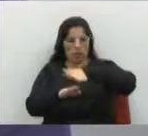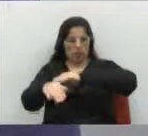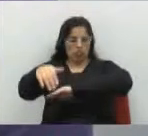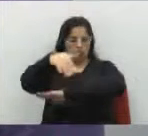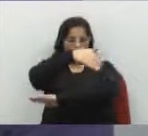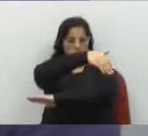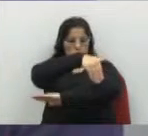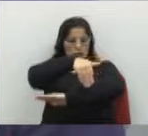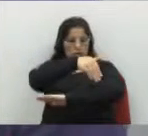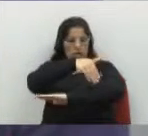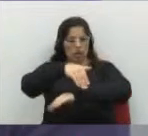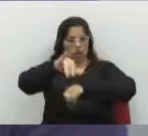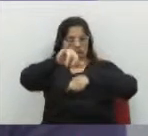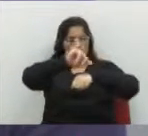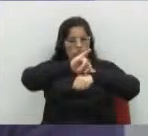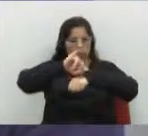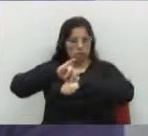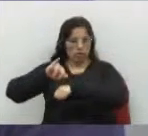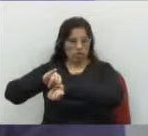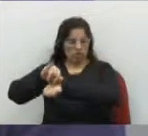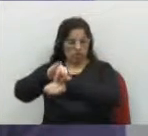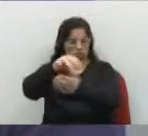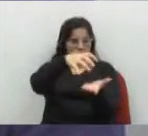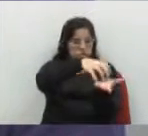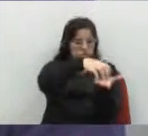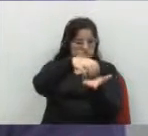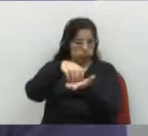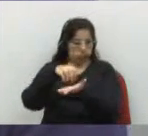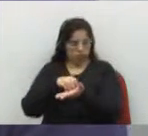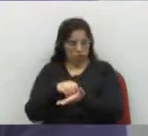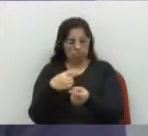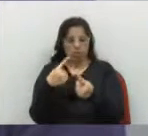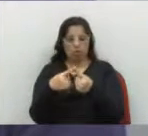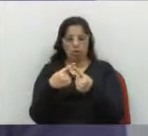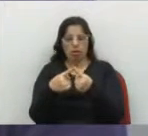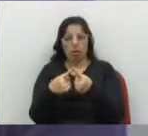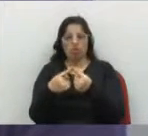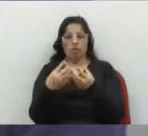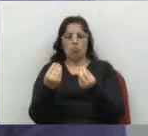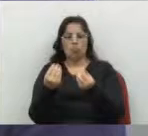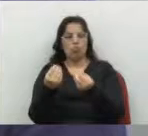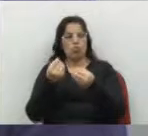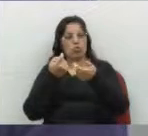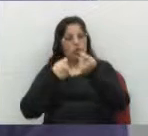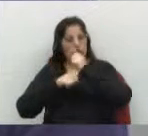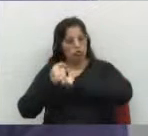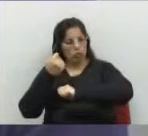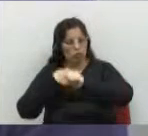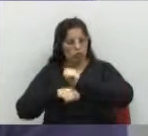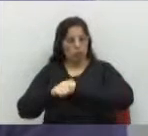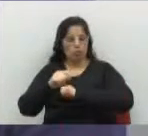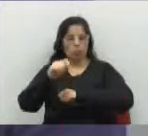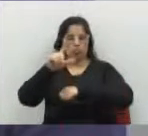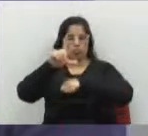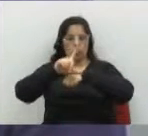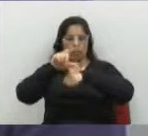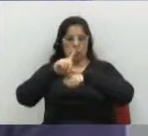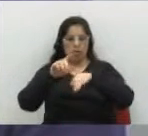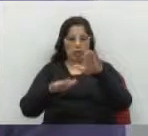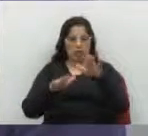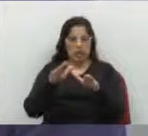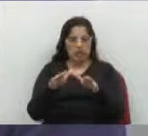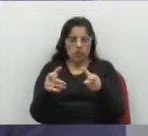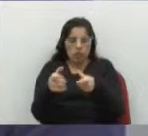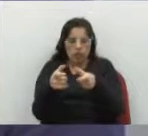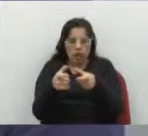Lucato, Avenida Nelson Nascimento, grande quantidade de comércio, né? O espaço, o terreno é pequeno, é 7 por